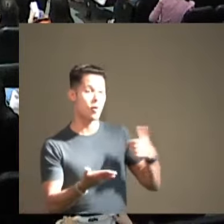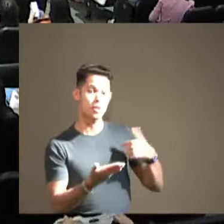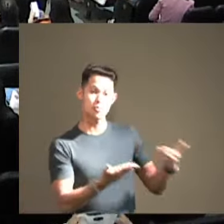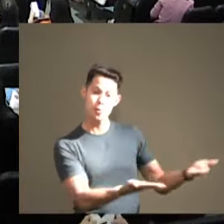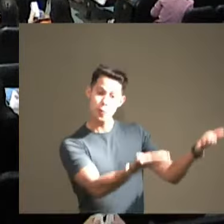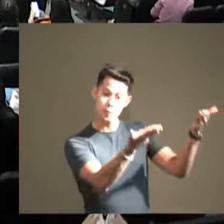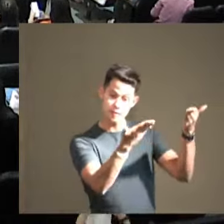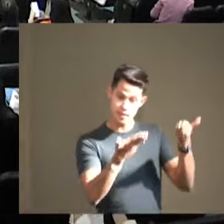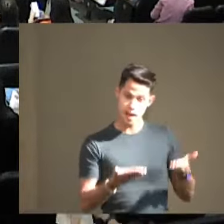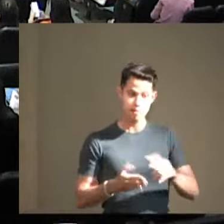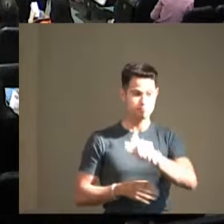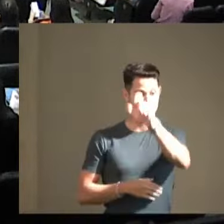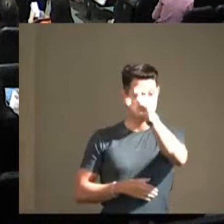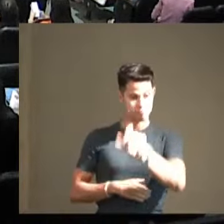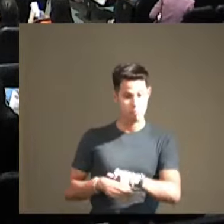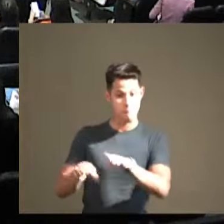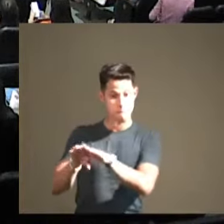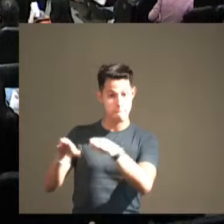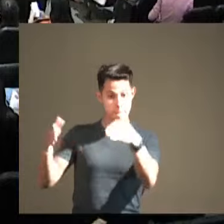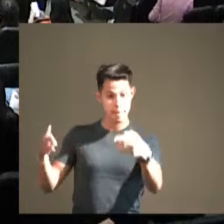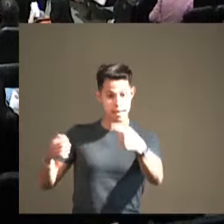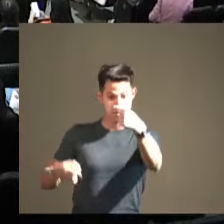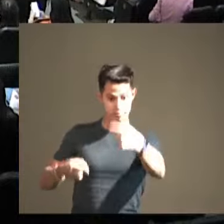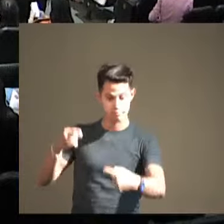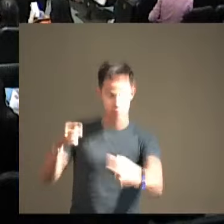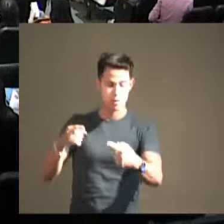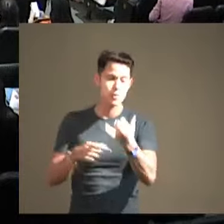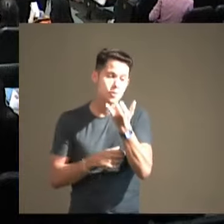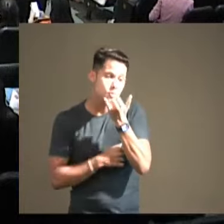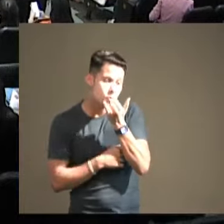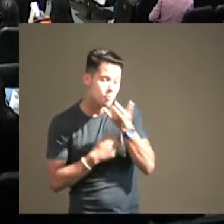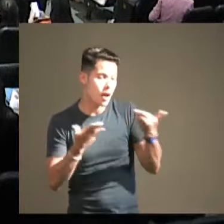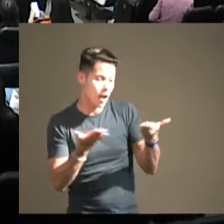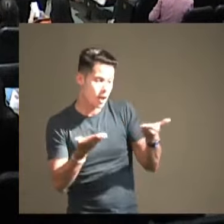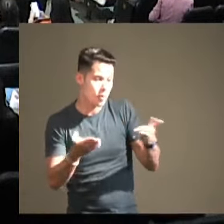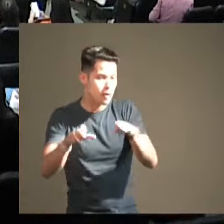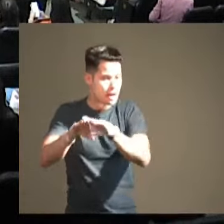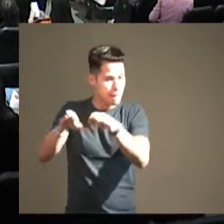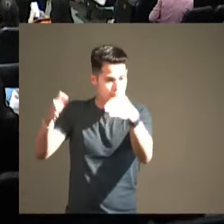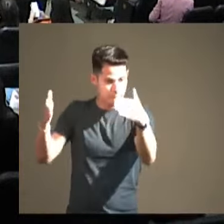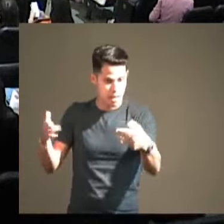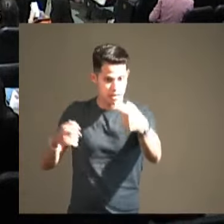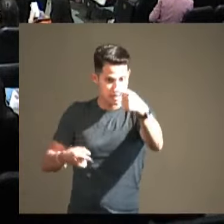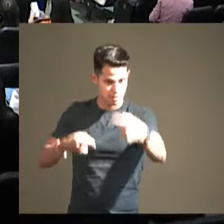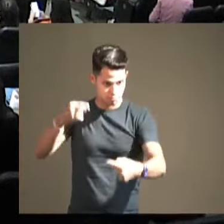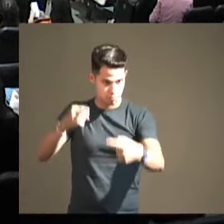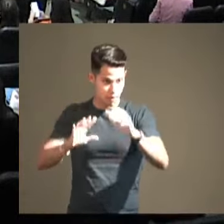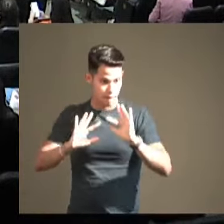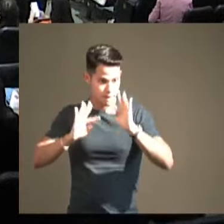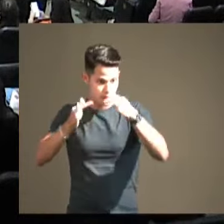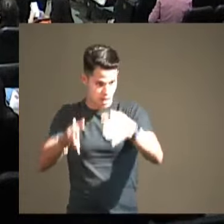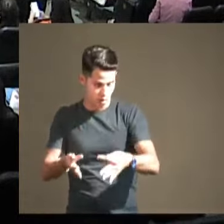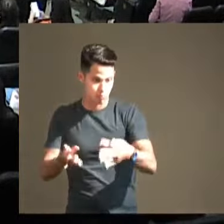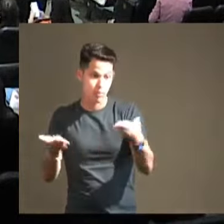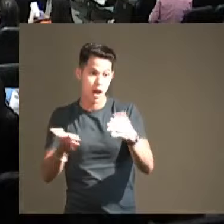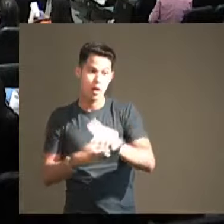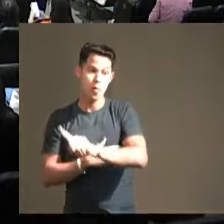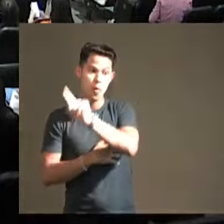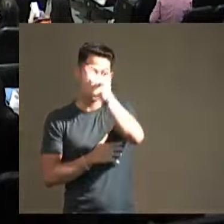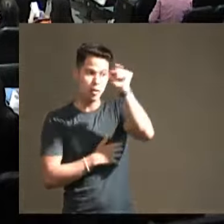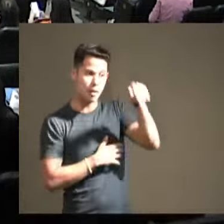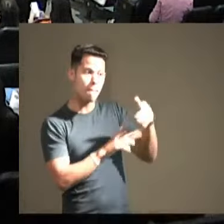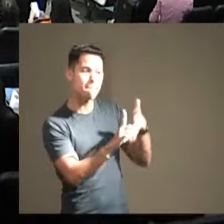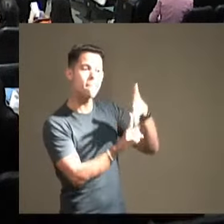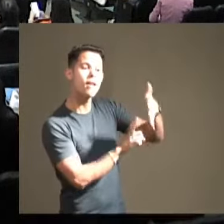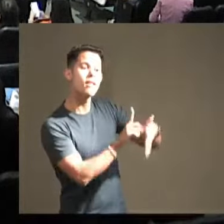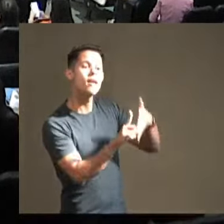debates. Desculpa, agora nós teremos a mesa de debates no final, né? Agora nós teremos a palestra sobre